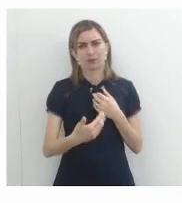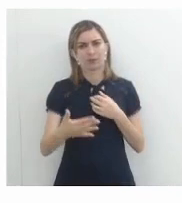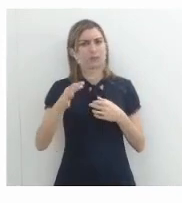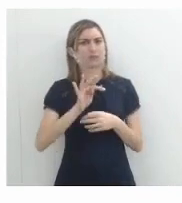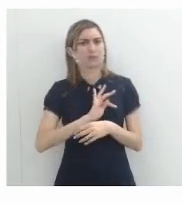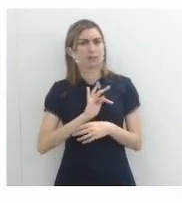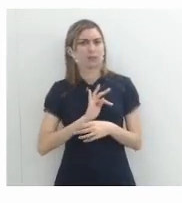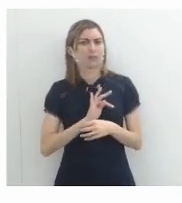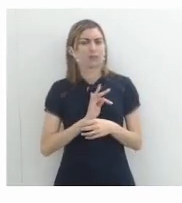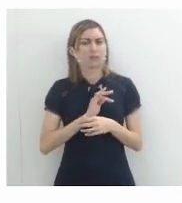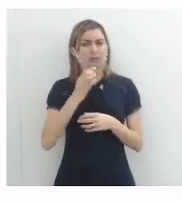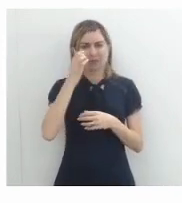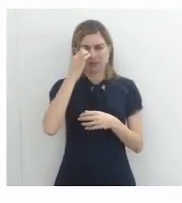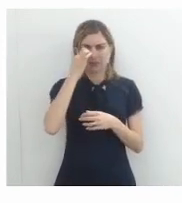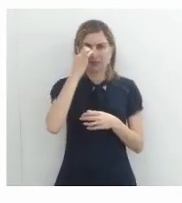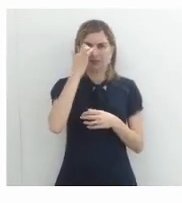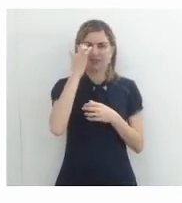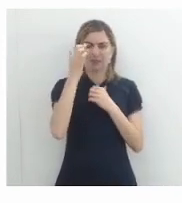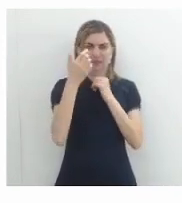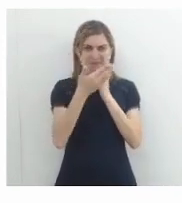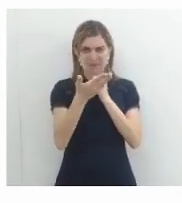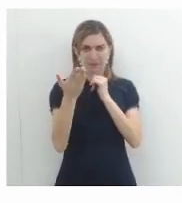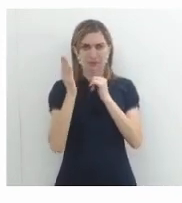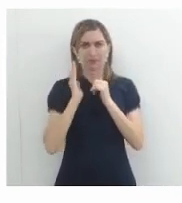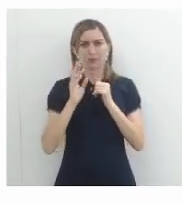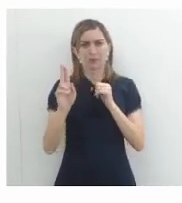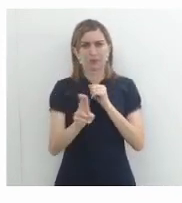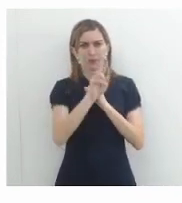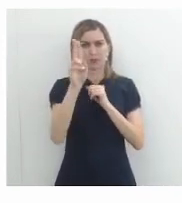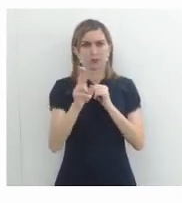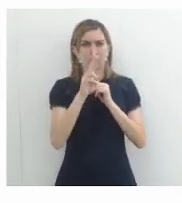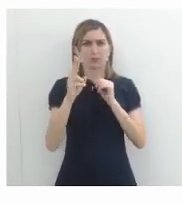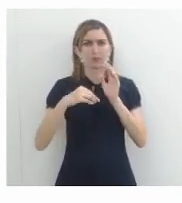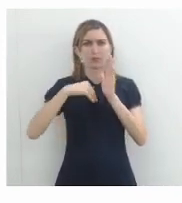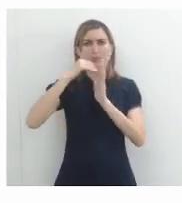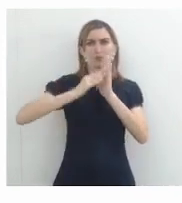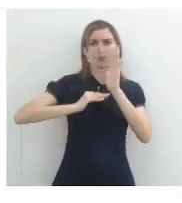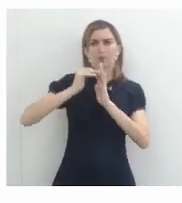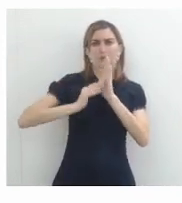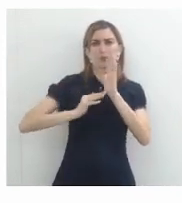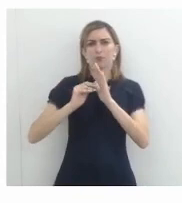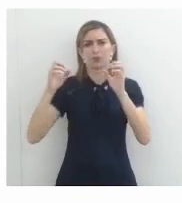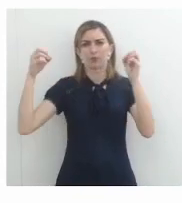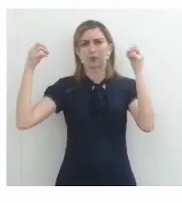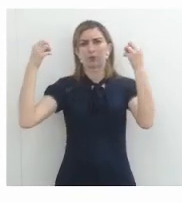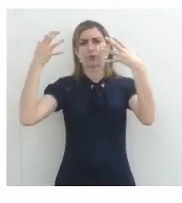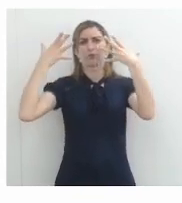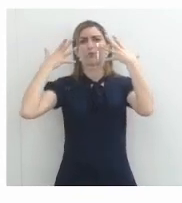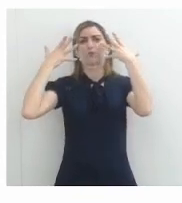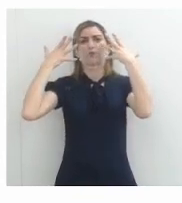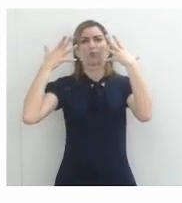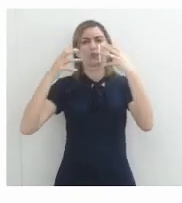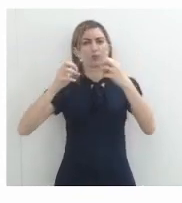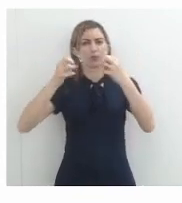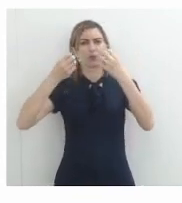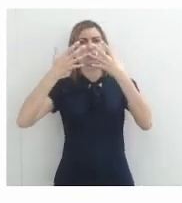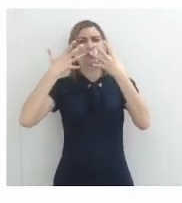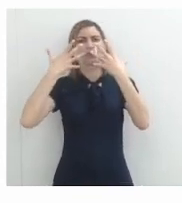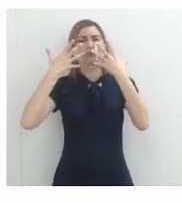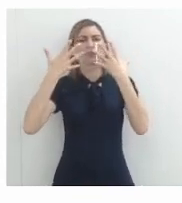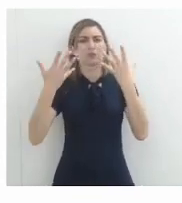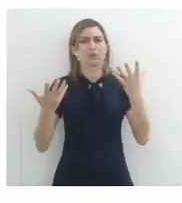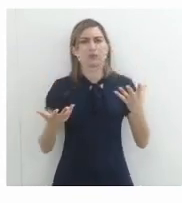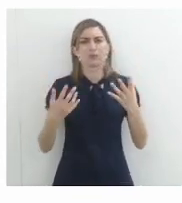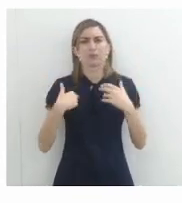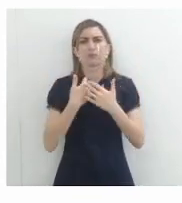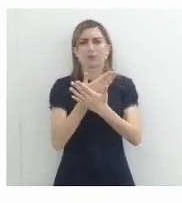da perspectiva. Né? Leonardo da Vinci usava muito o esfumato, né, a luminosidade da luz. Então,